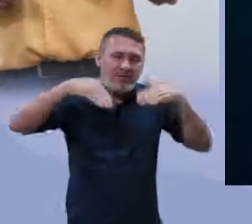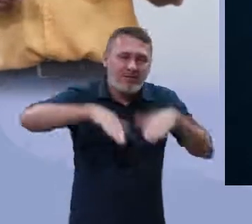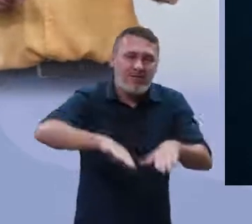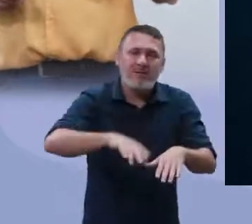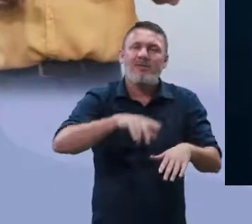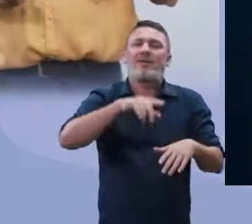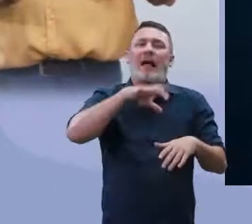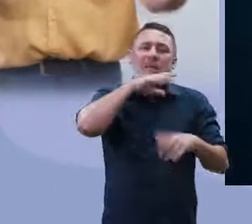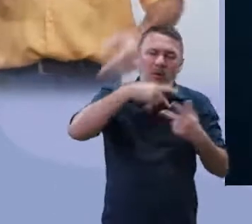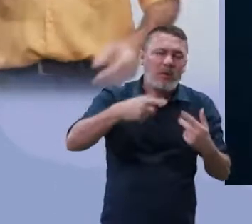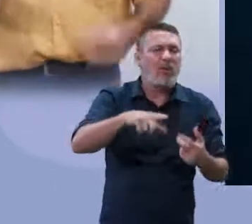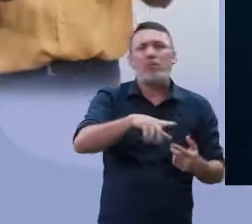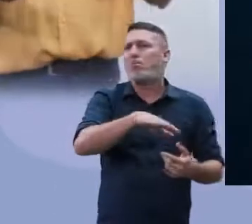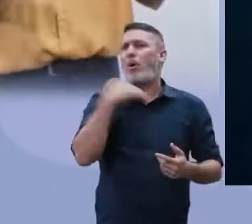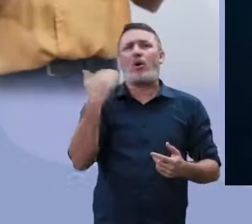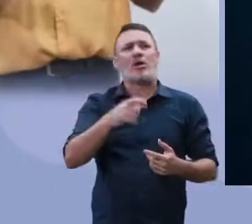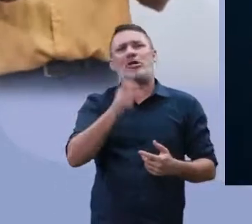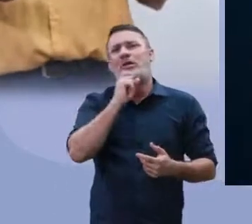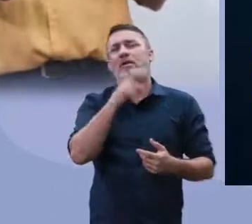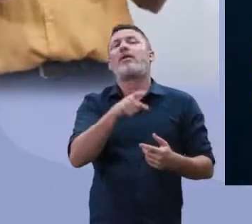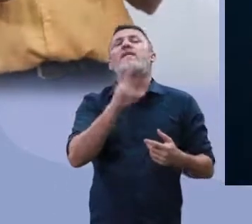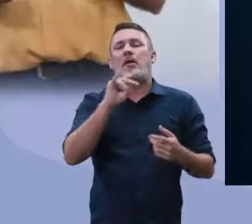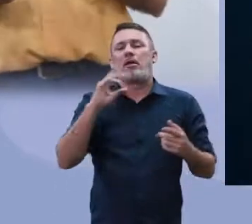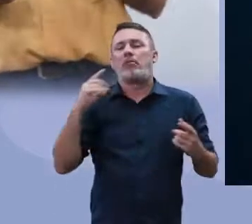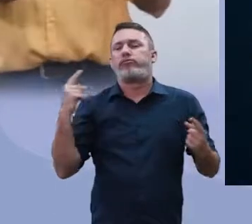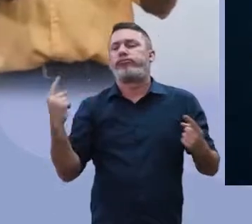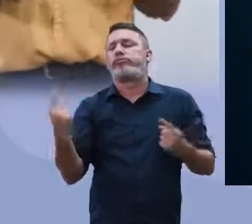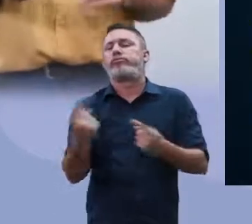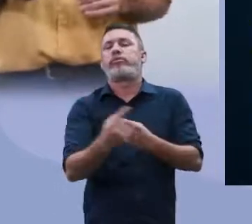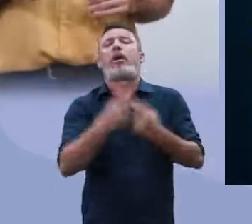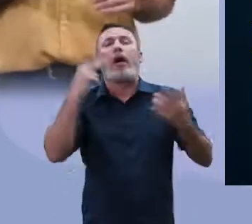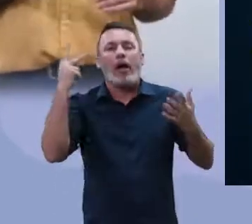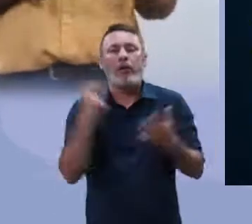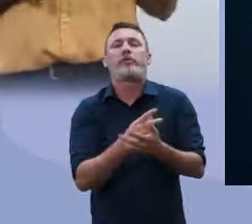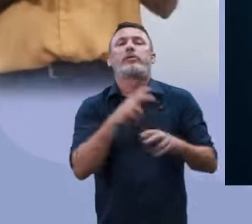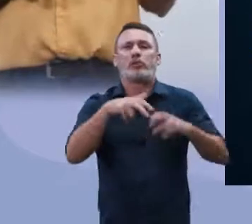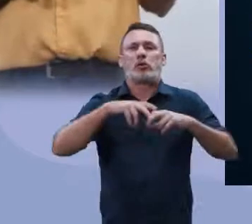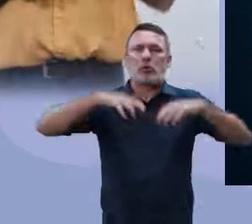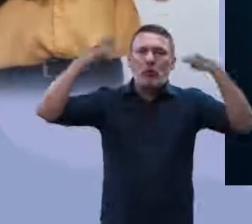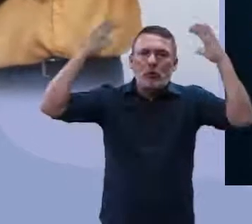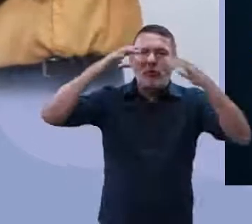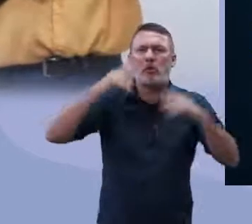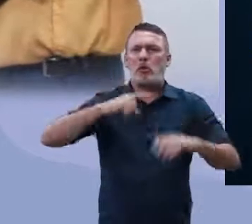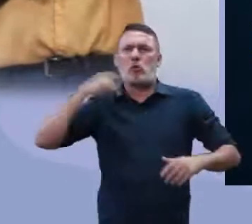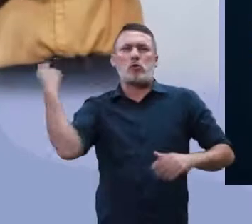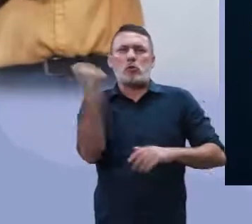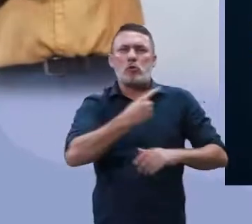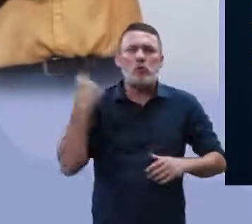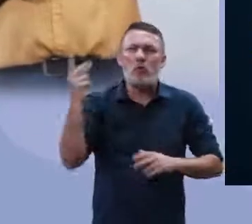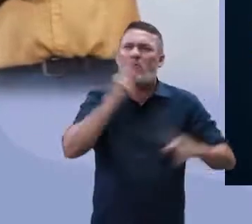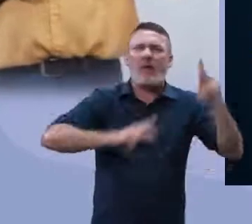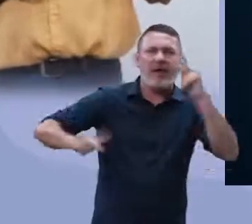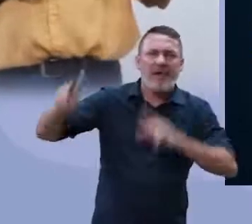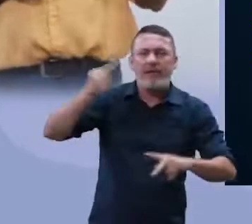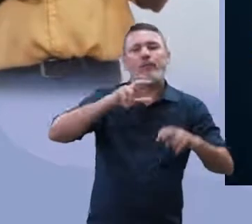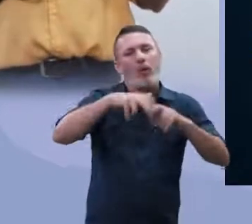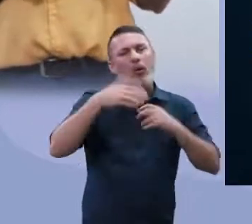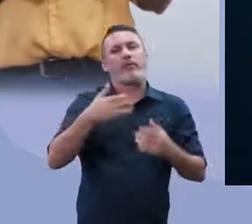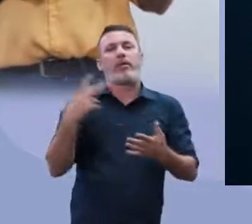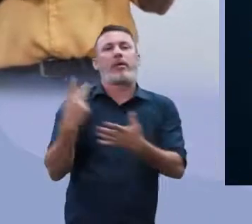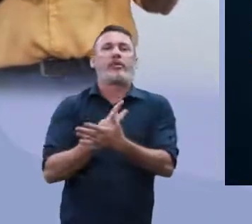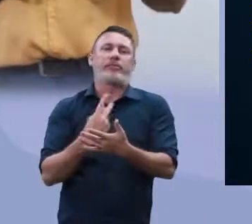acentua problemas de grandes tempestades, furacões, tornados, ciclones, entre outros. E aí vamos falar também